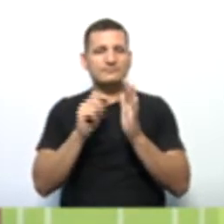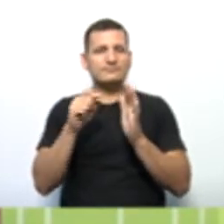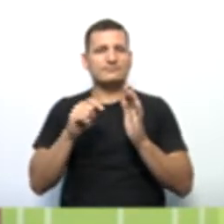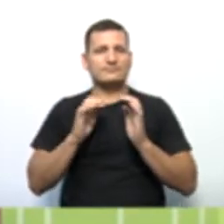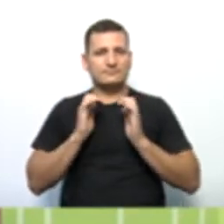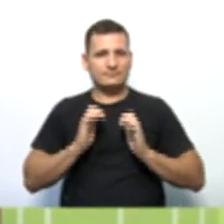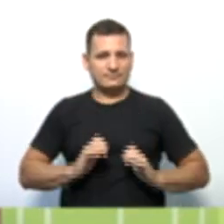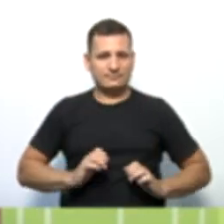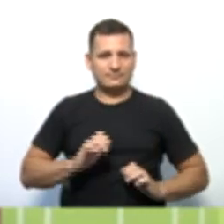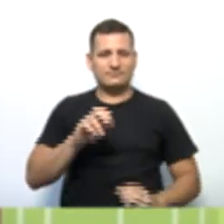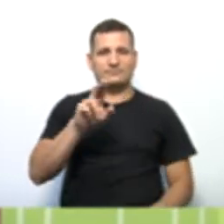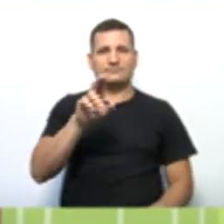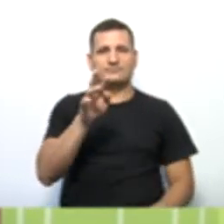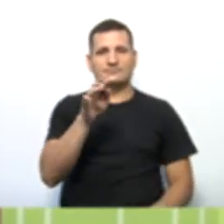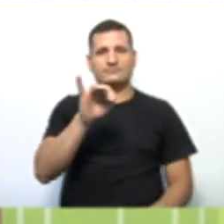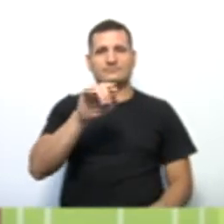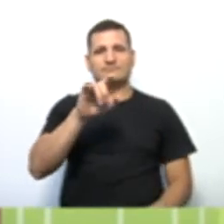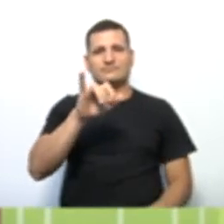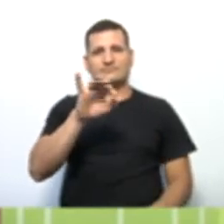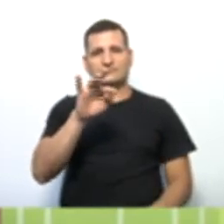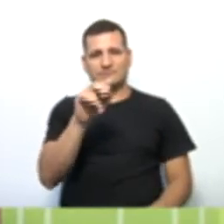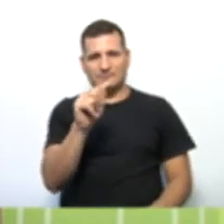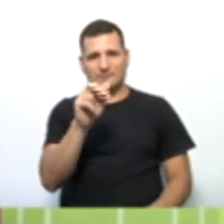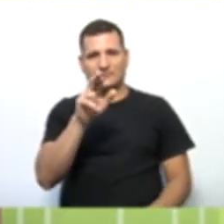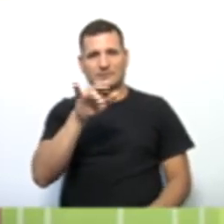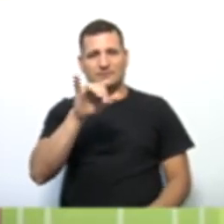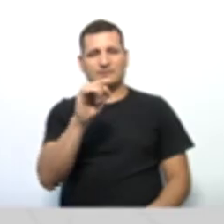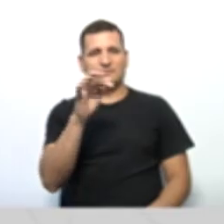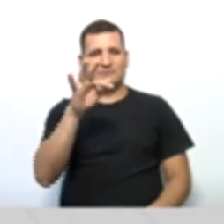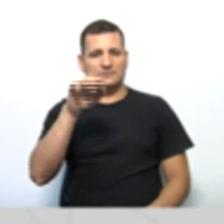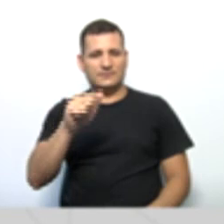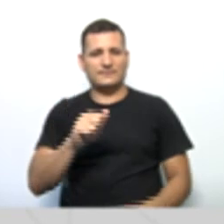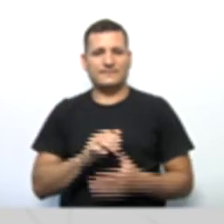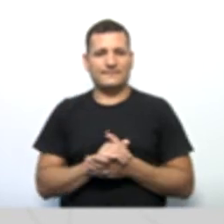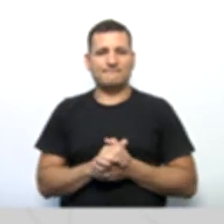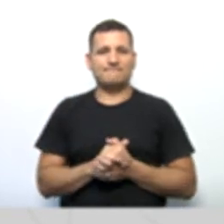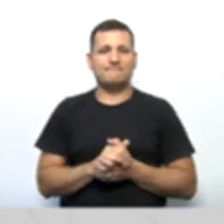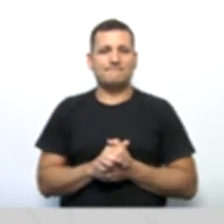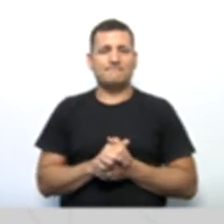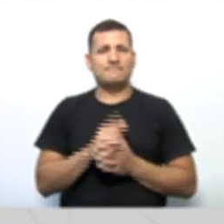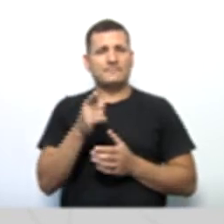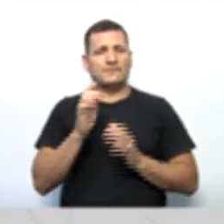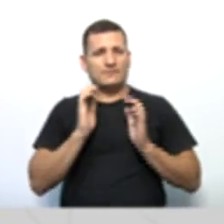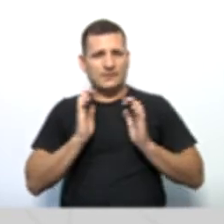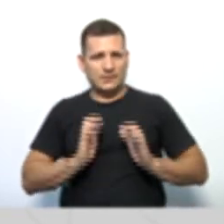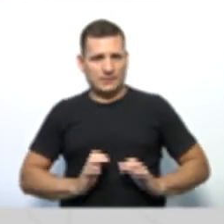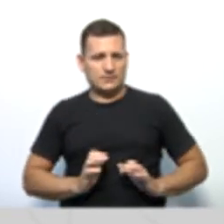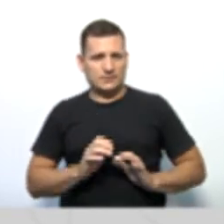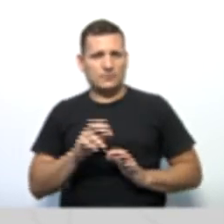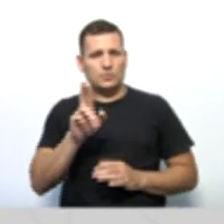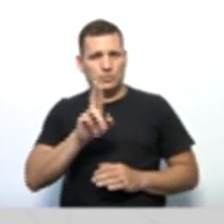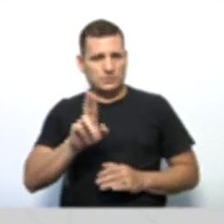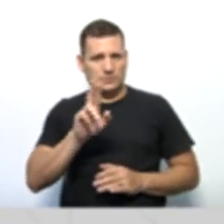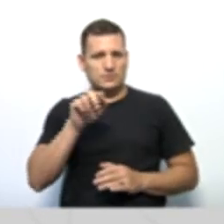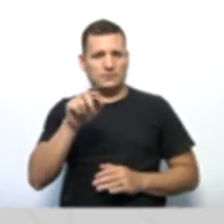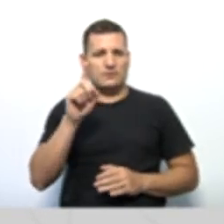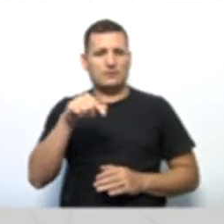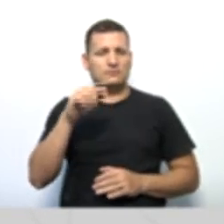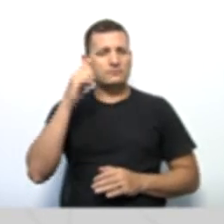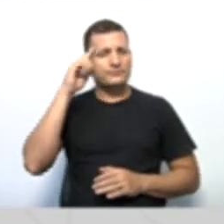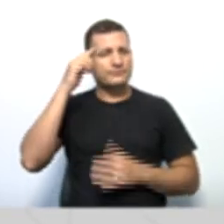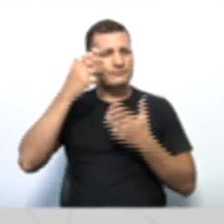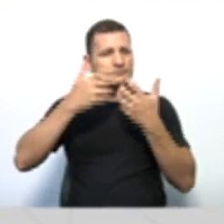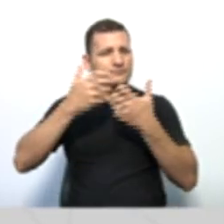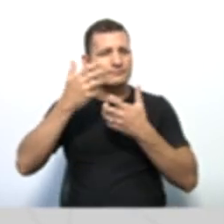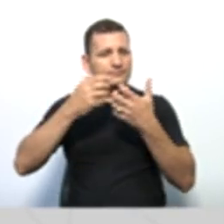ética utilitarista? Vem com a gente que a gente vai conhecer agora, ó. A ética utilitarista é uma reflexão sobre valores